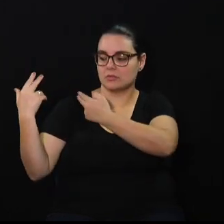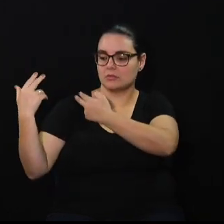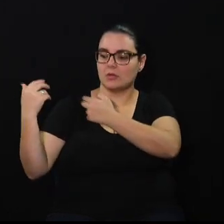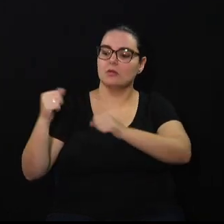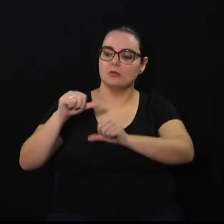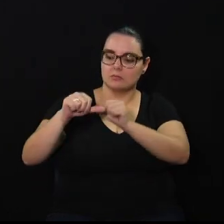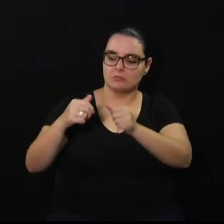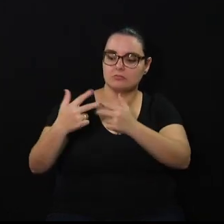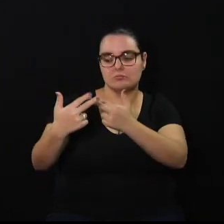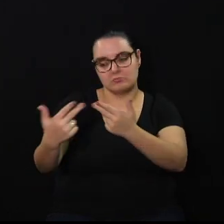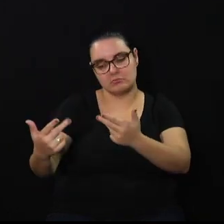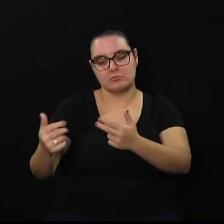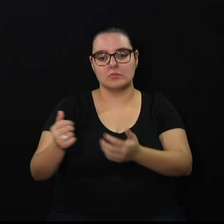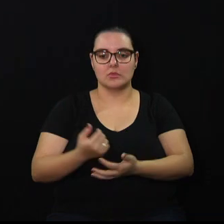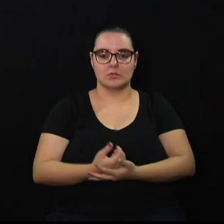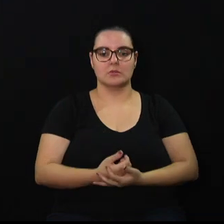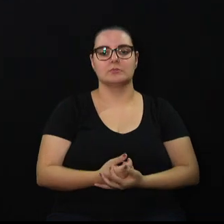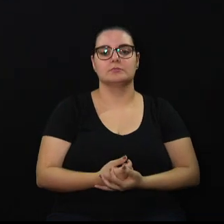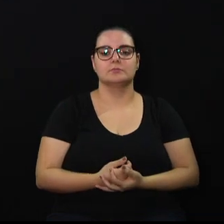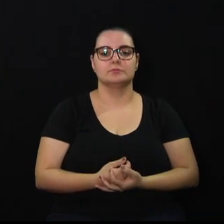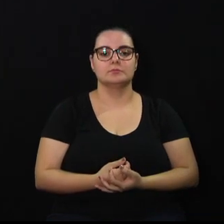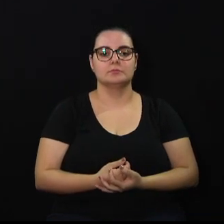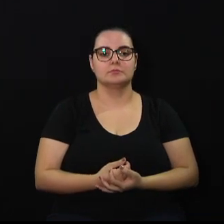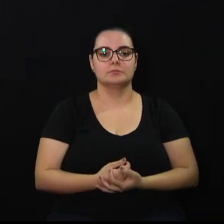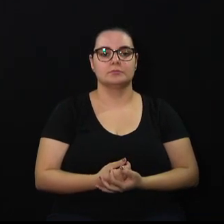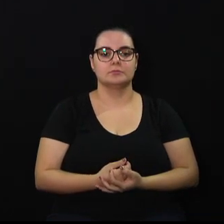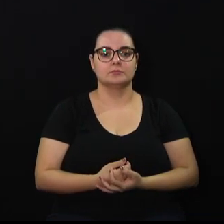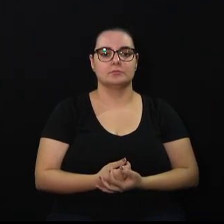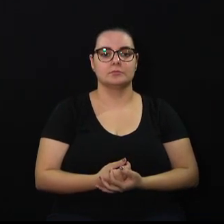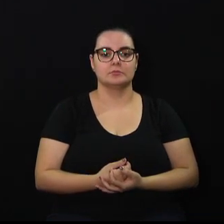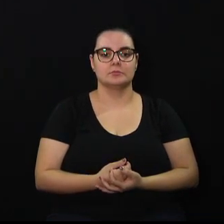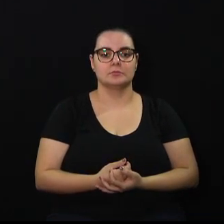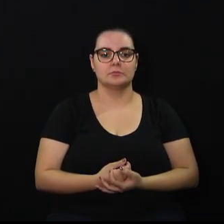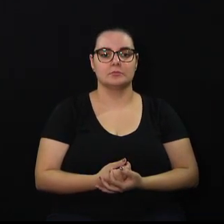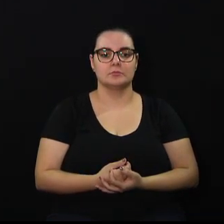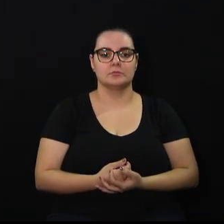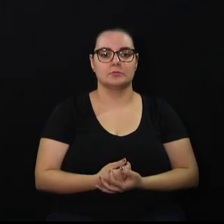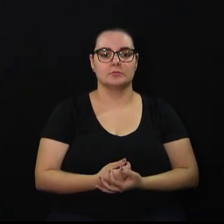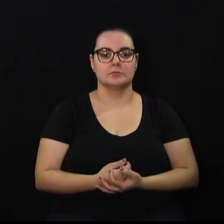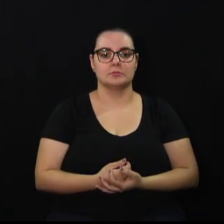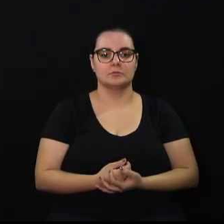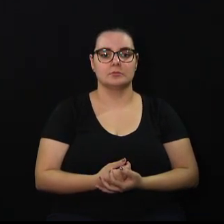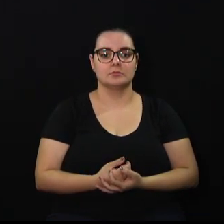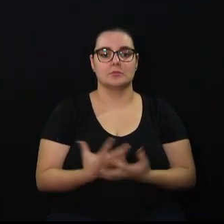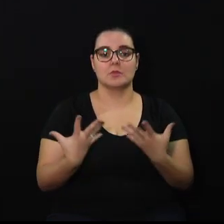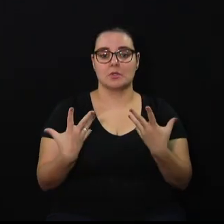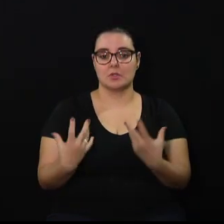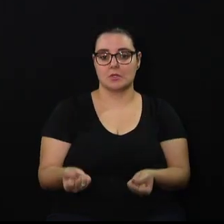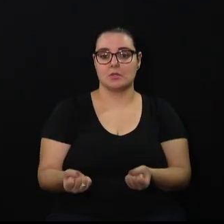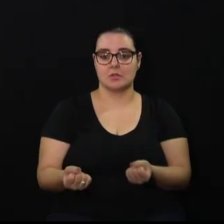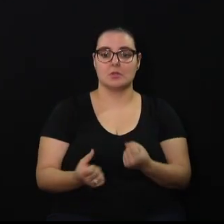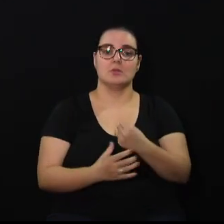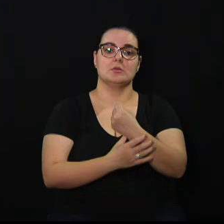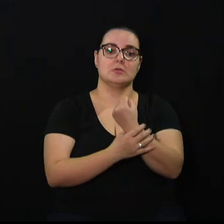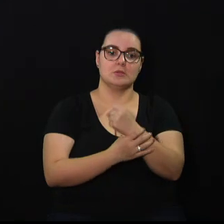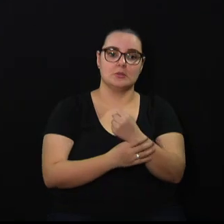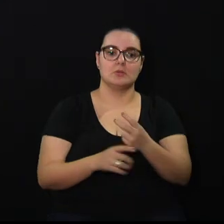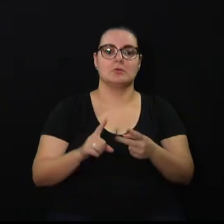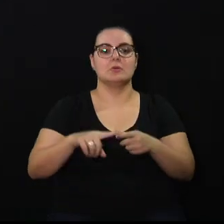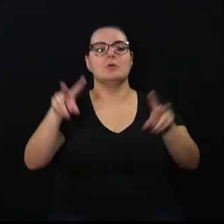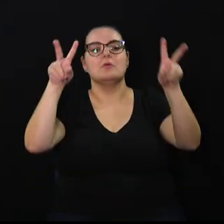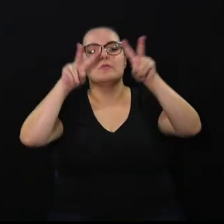podem mudar de um tempo pra outro tá e os receptores sensoriais são esses